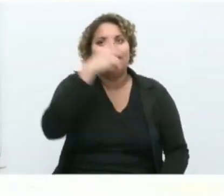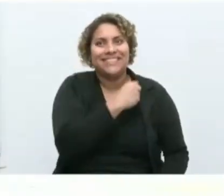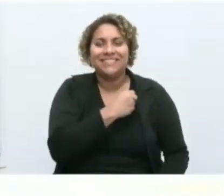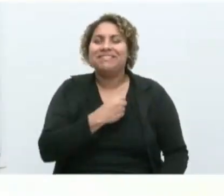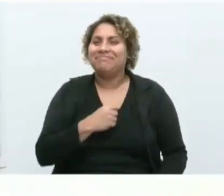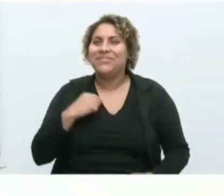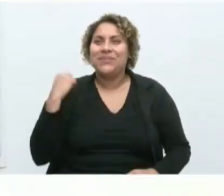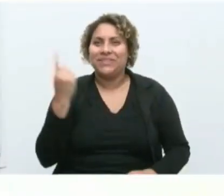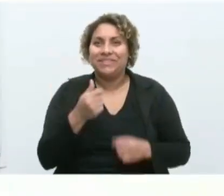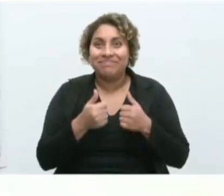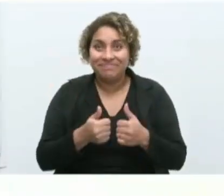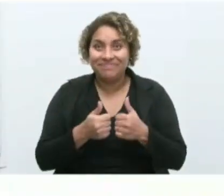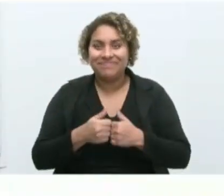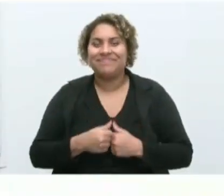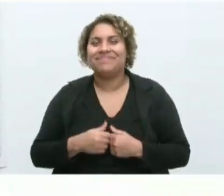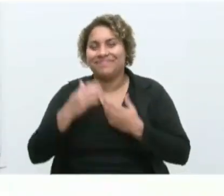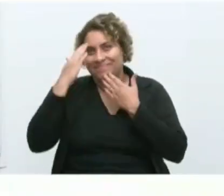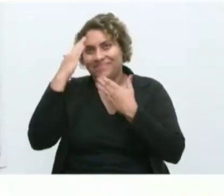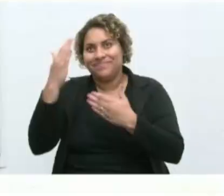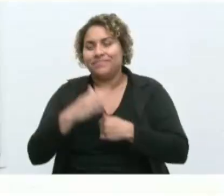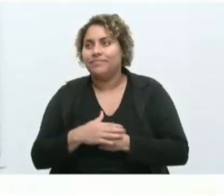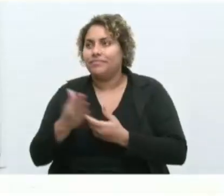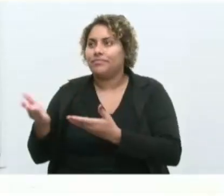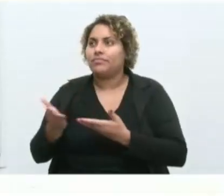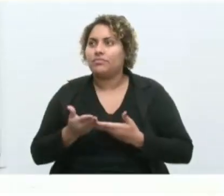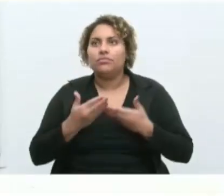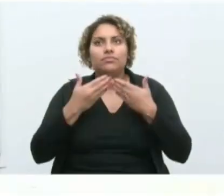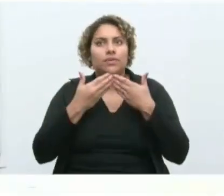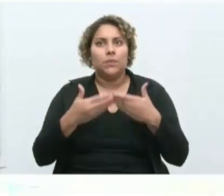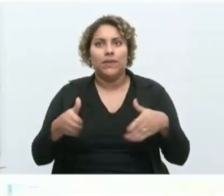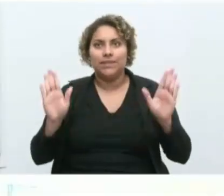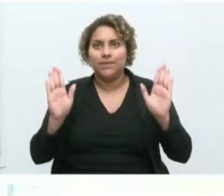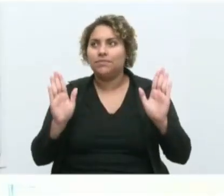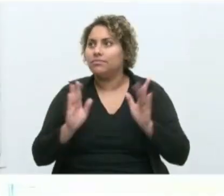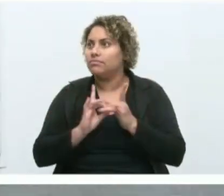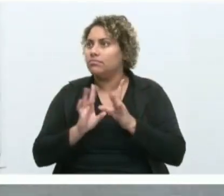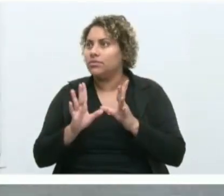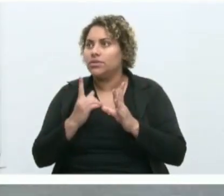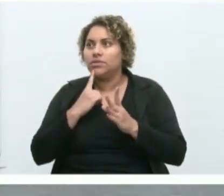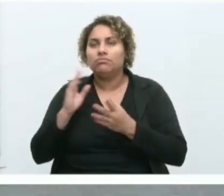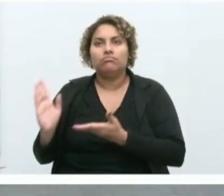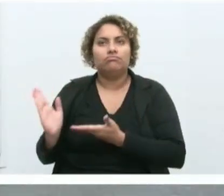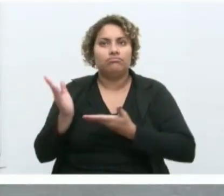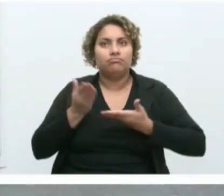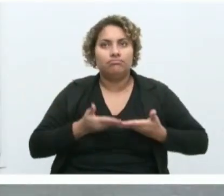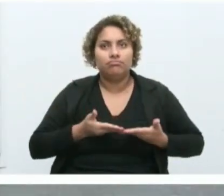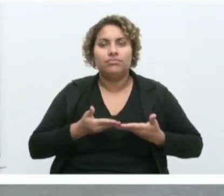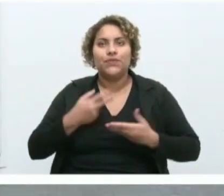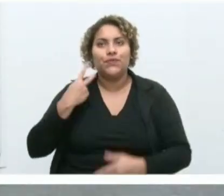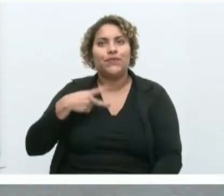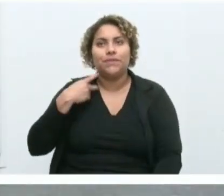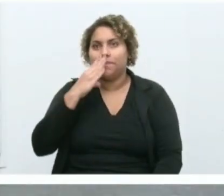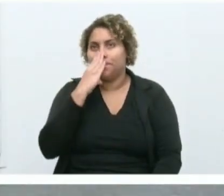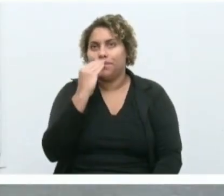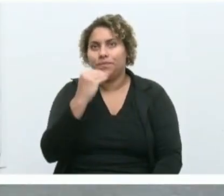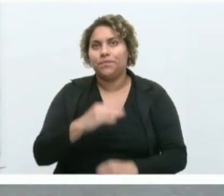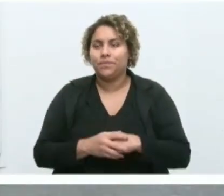Danilo. A palavra continua aberta para quem quiser. Com a palavra, vereador Fábio